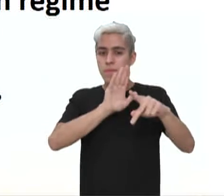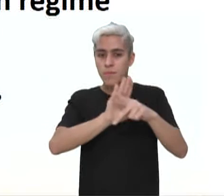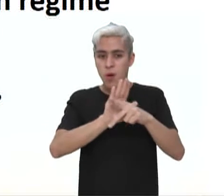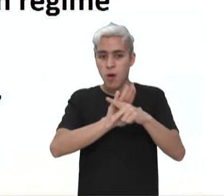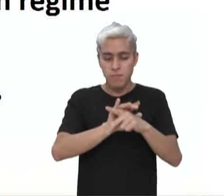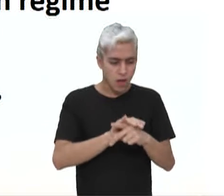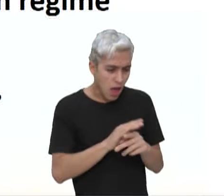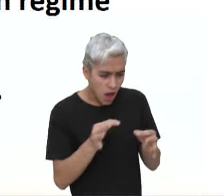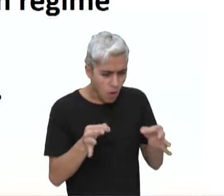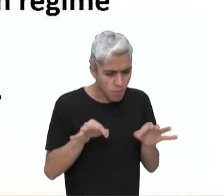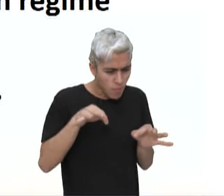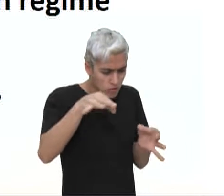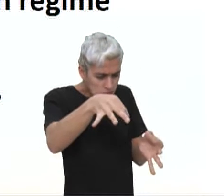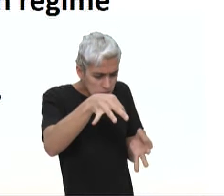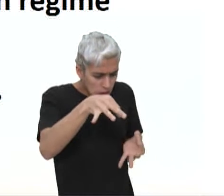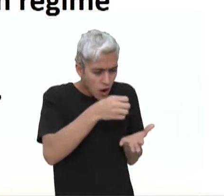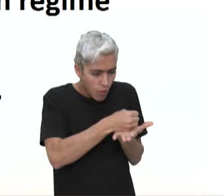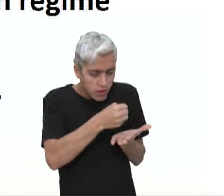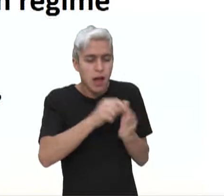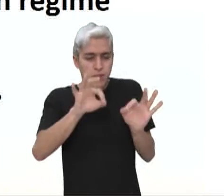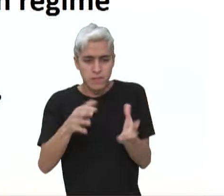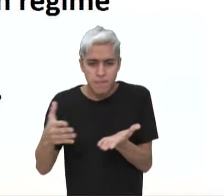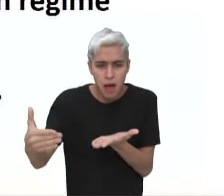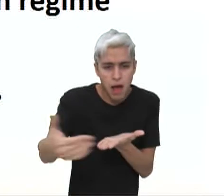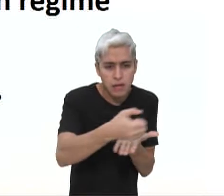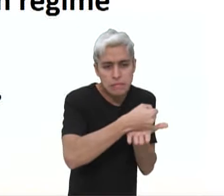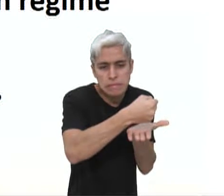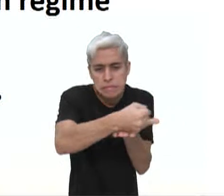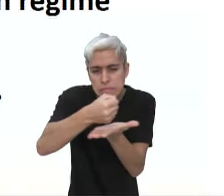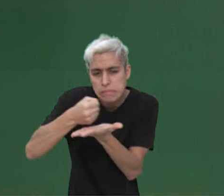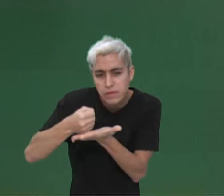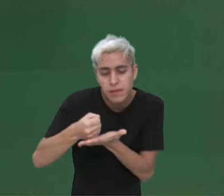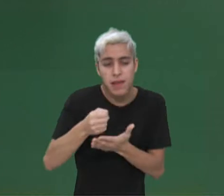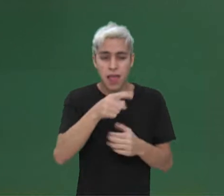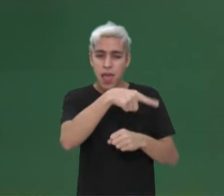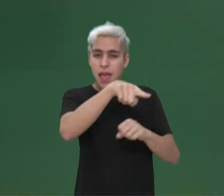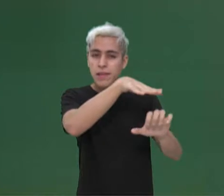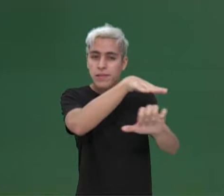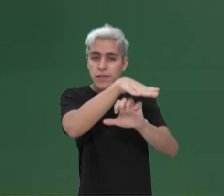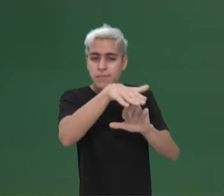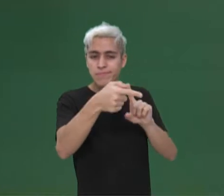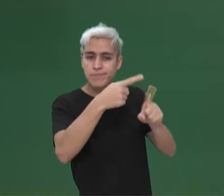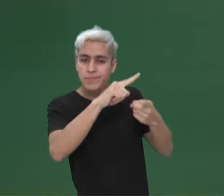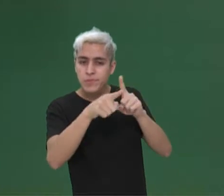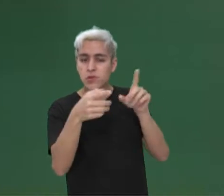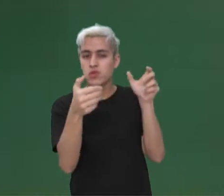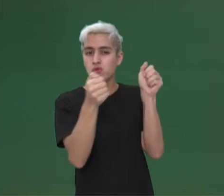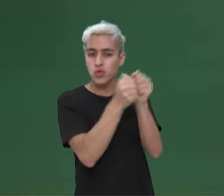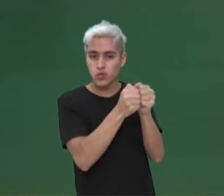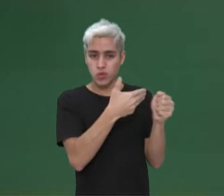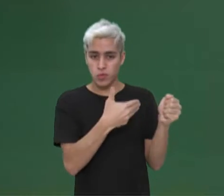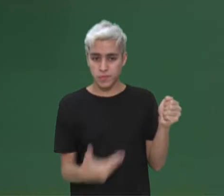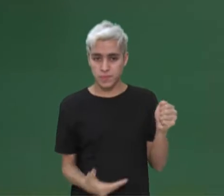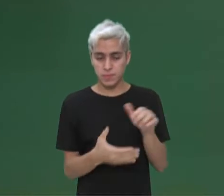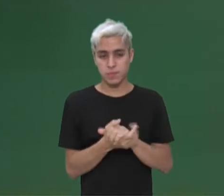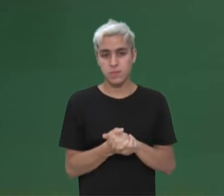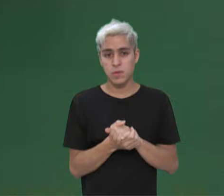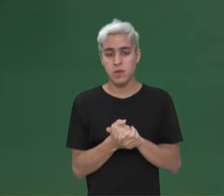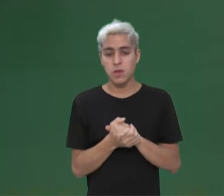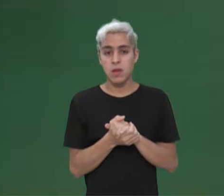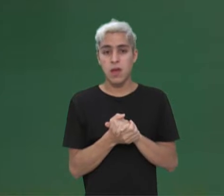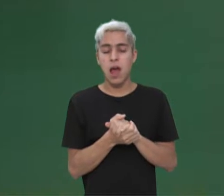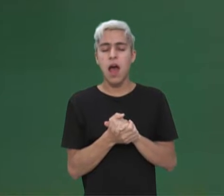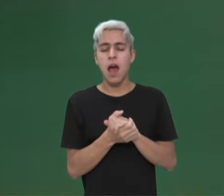capitulações, os contratos. Esses adelantados que faziam os contratos com o governo. A coroa espanhola, o